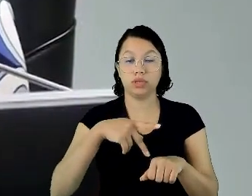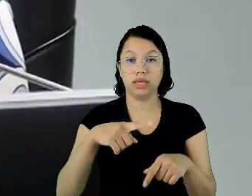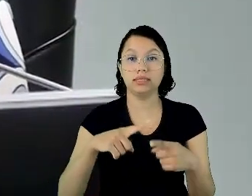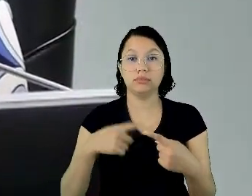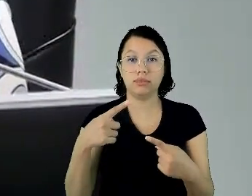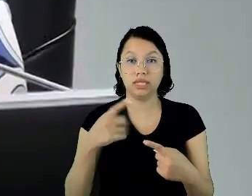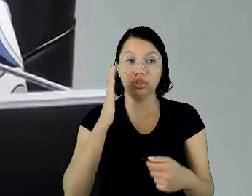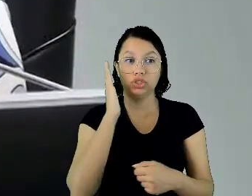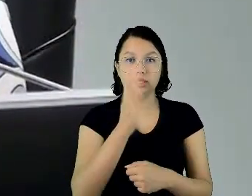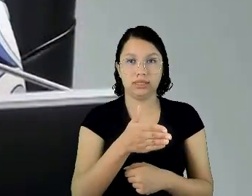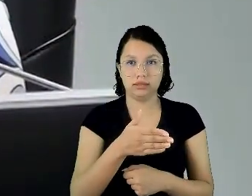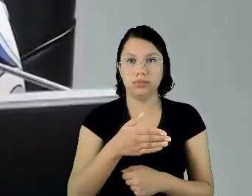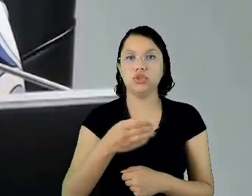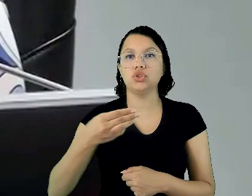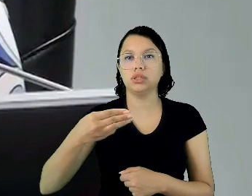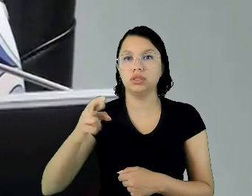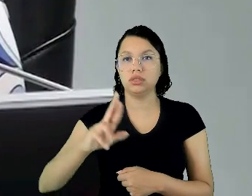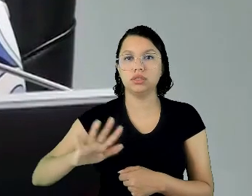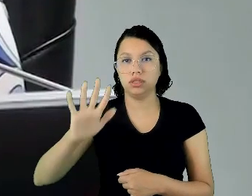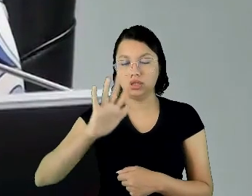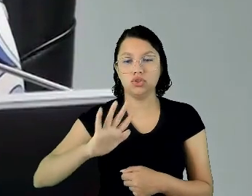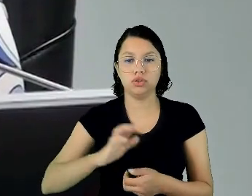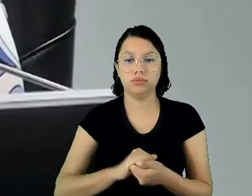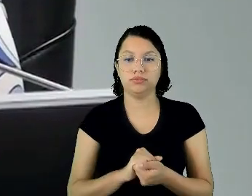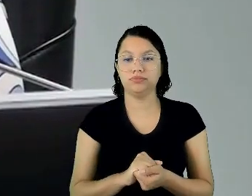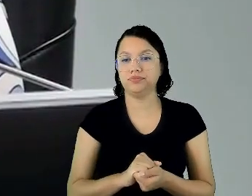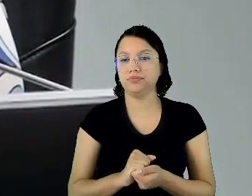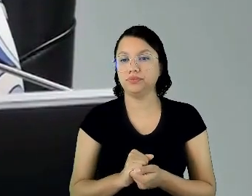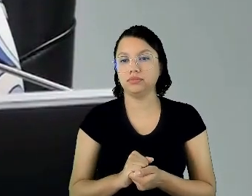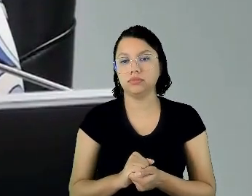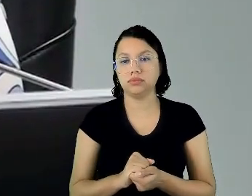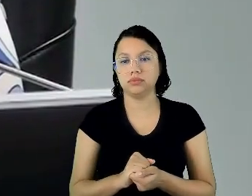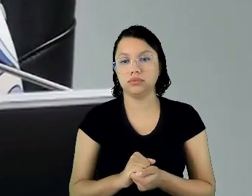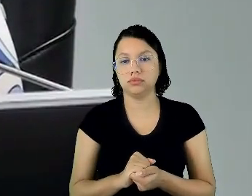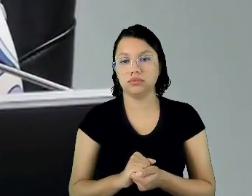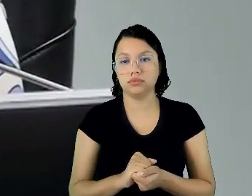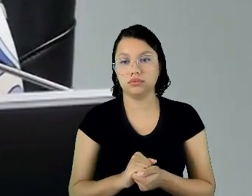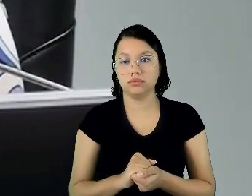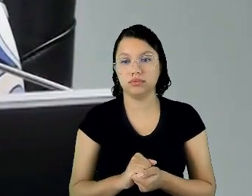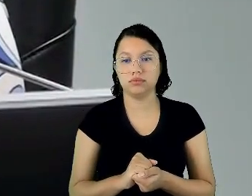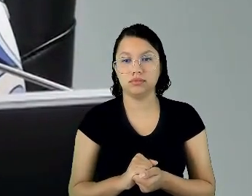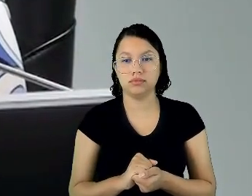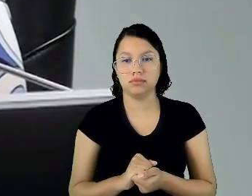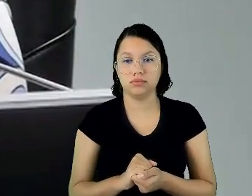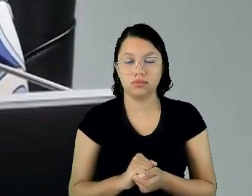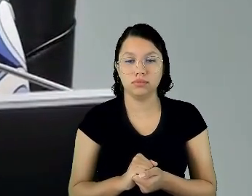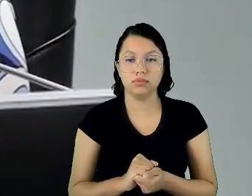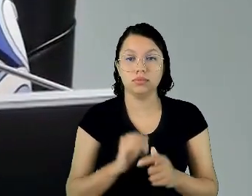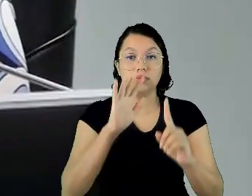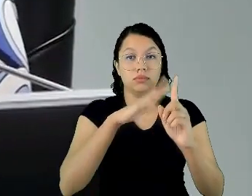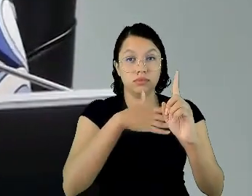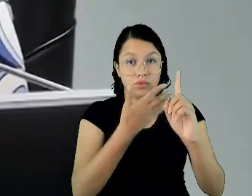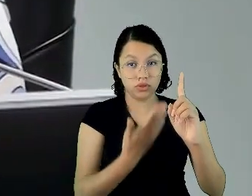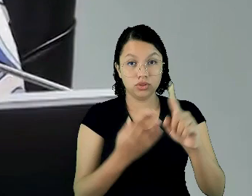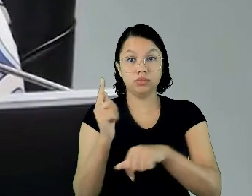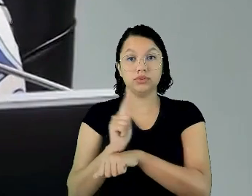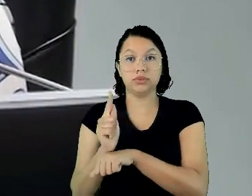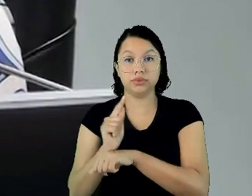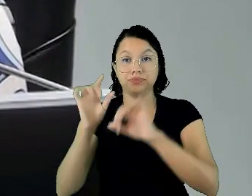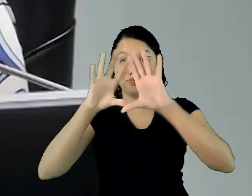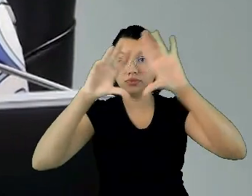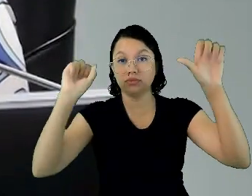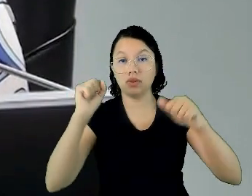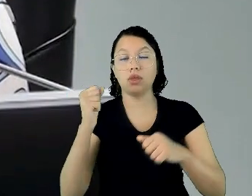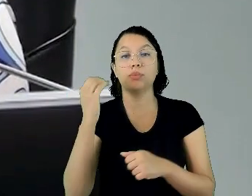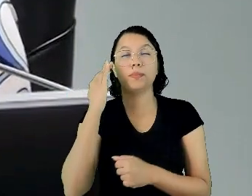daí eu louvo a gestão do tribunal por pensar de forma preventiva